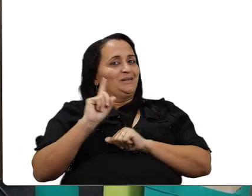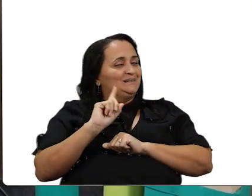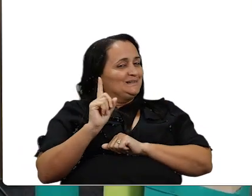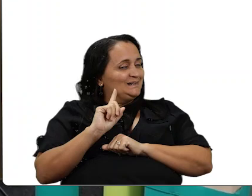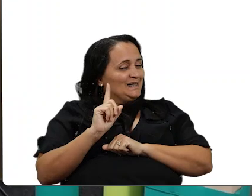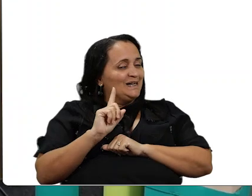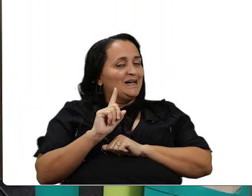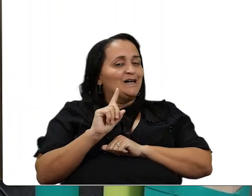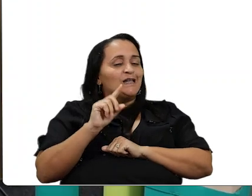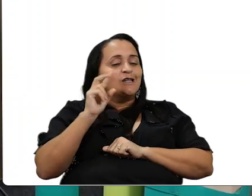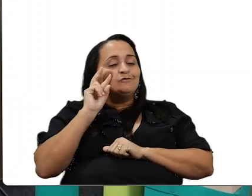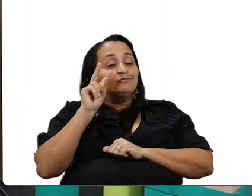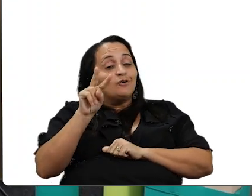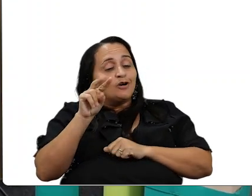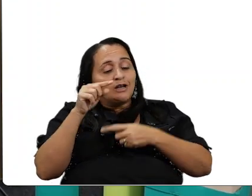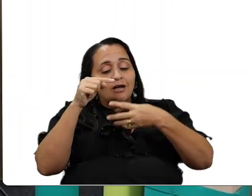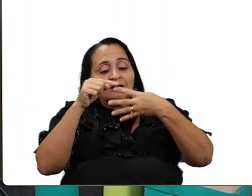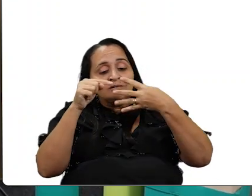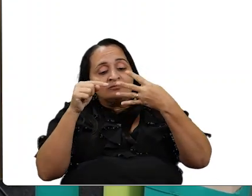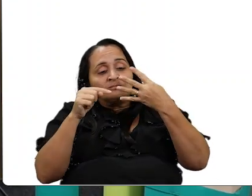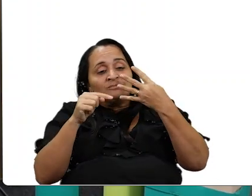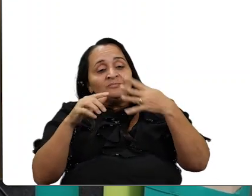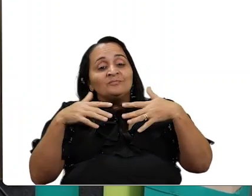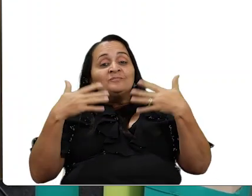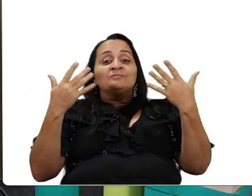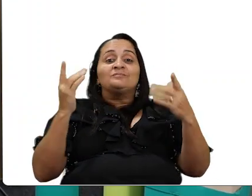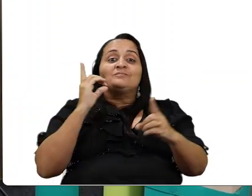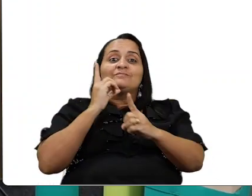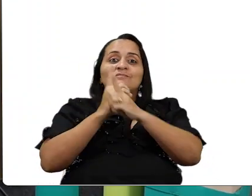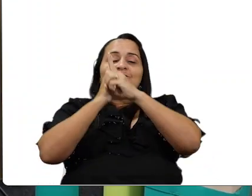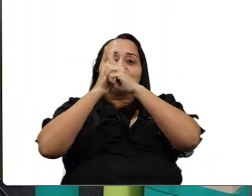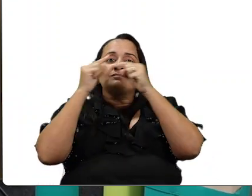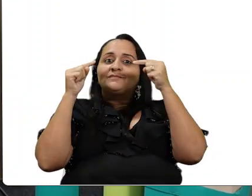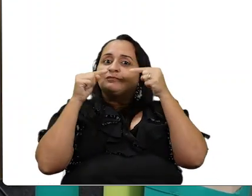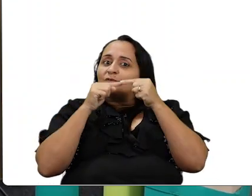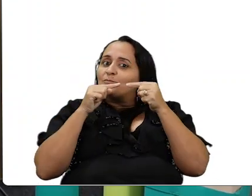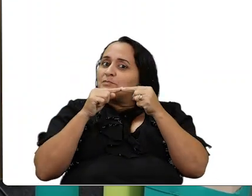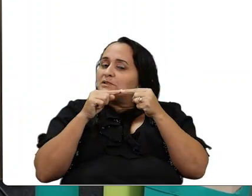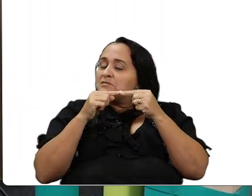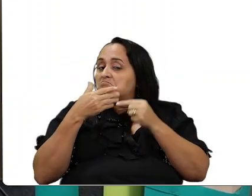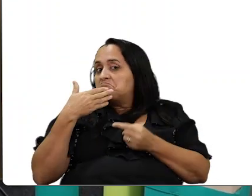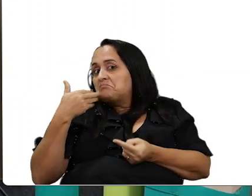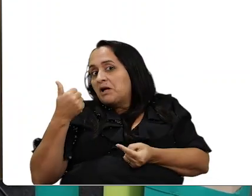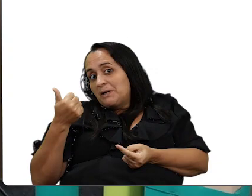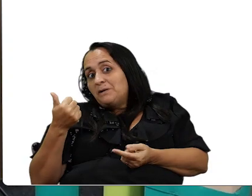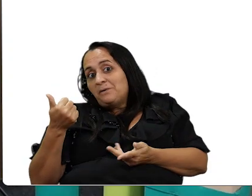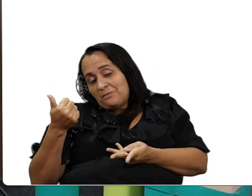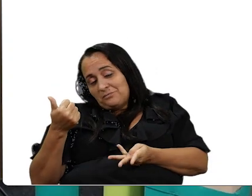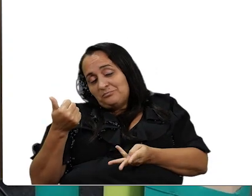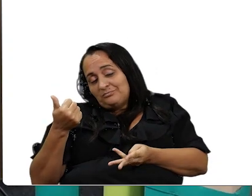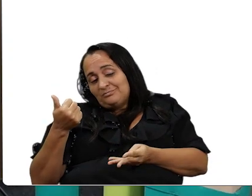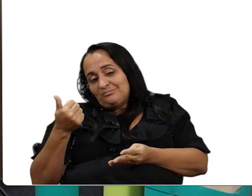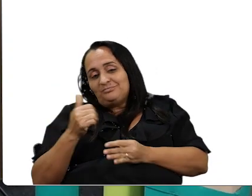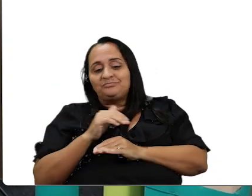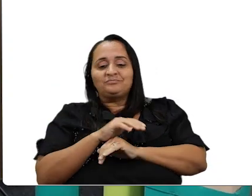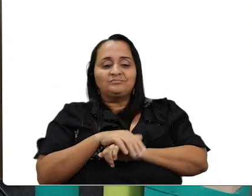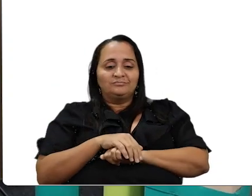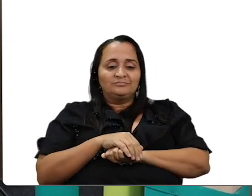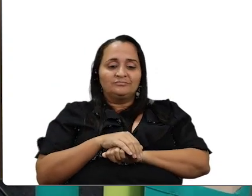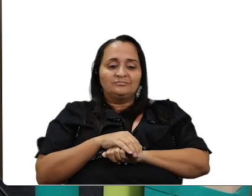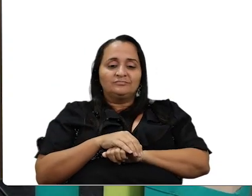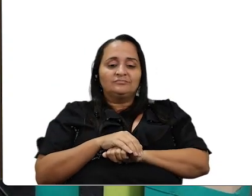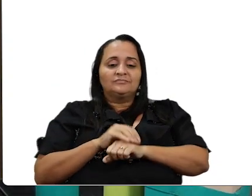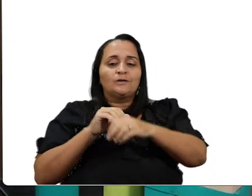ansiosa. Eu tenho que olhar as outras questões. Vai que eu acho uma que entra mais de acordo com o contexto.